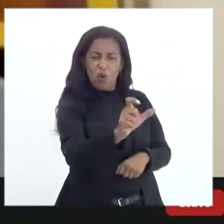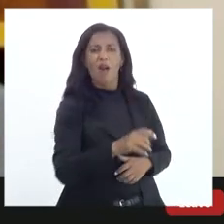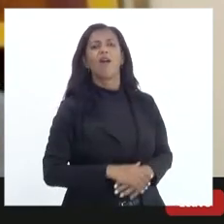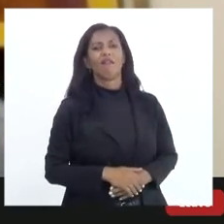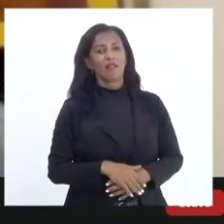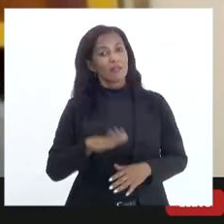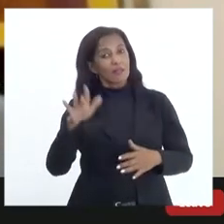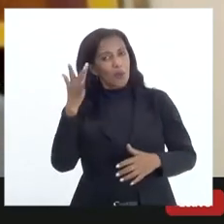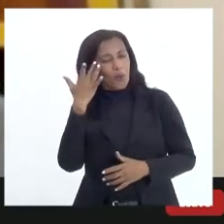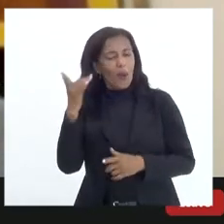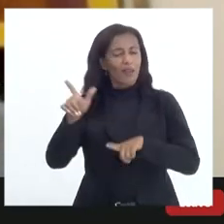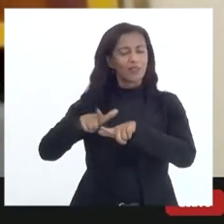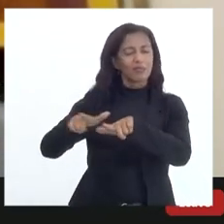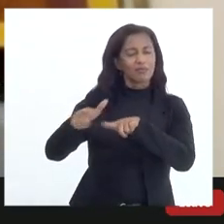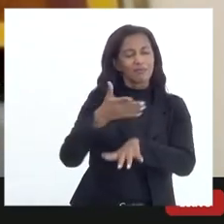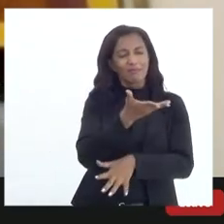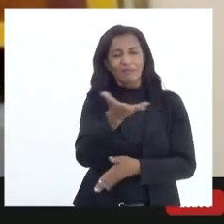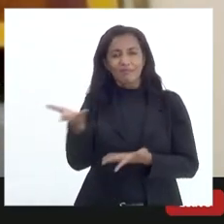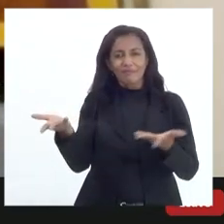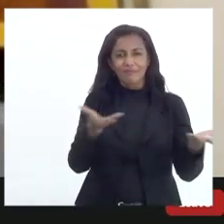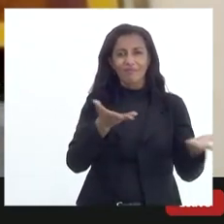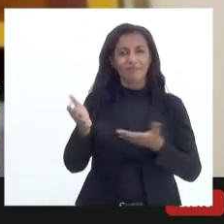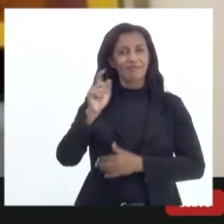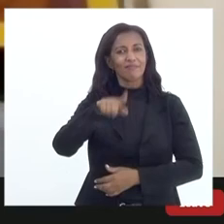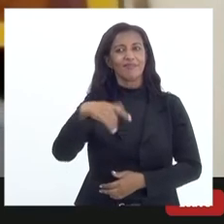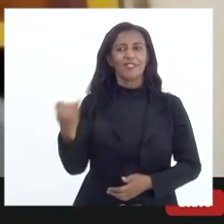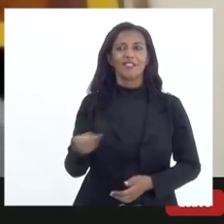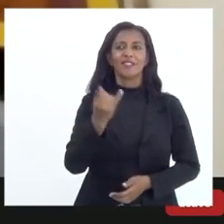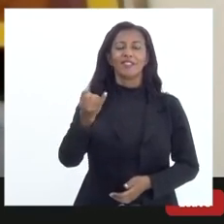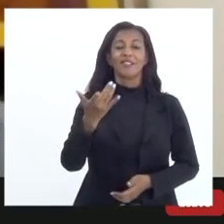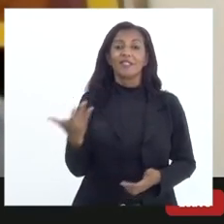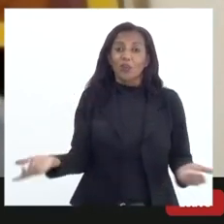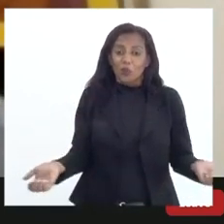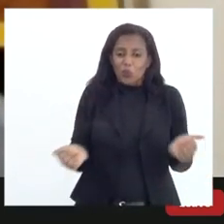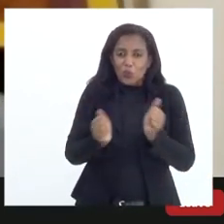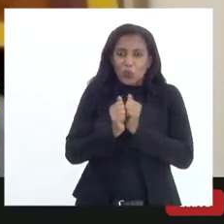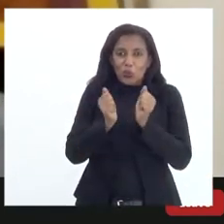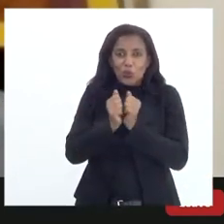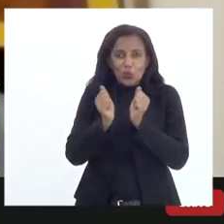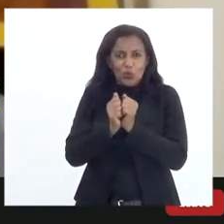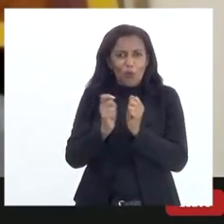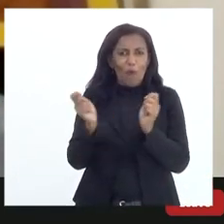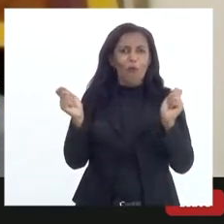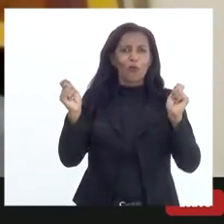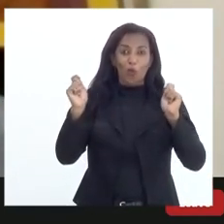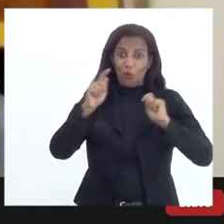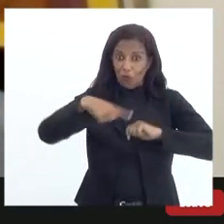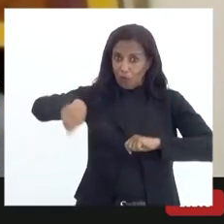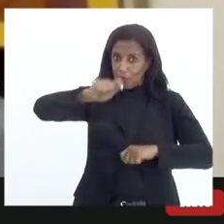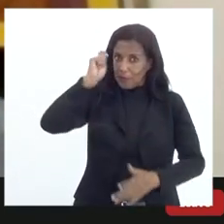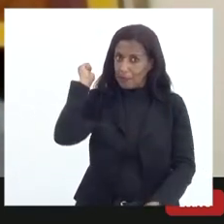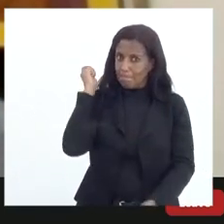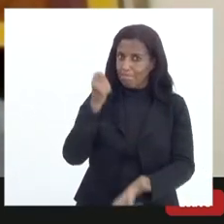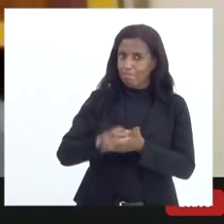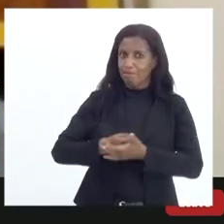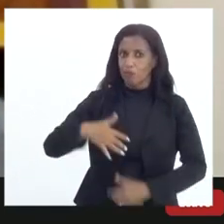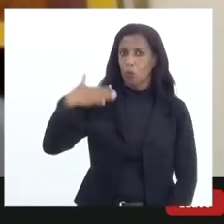trabalho que vocês fazem, né, é importante por isso. Então, por isso que estão do nosso lado e sei que pagam um preço